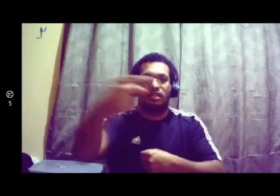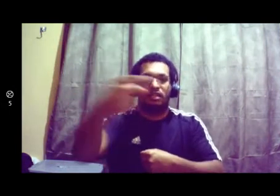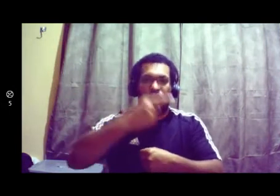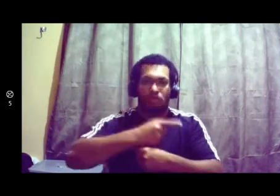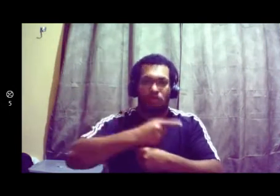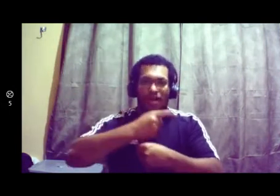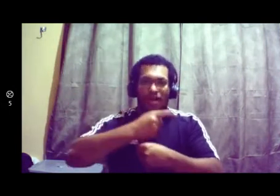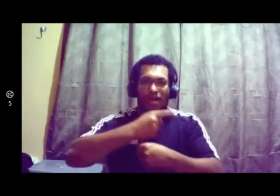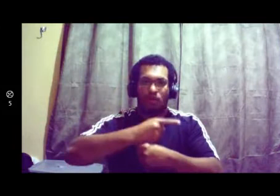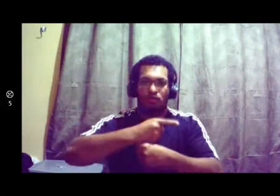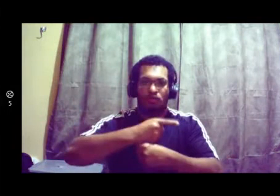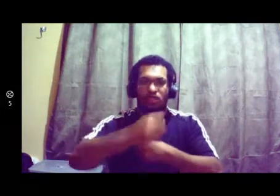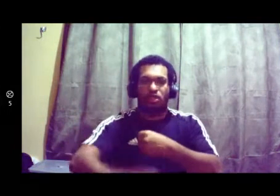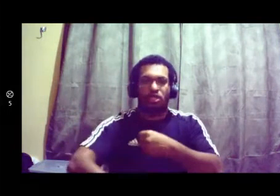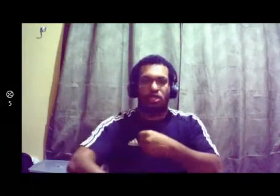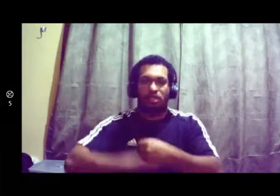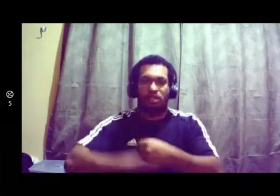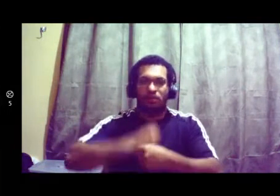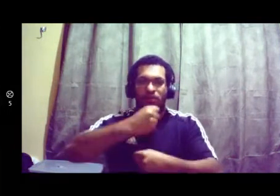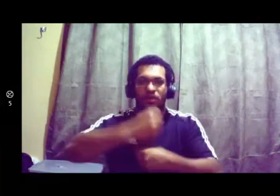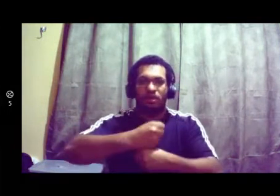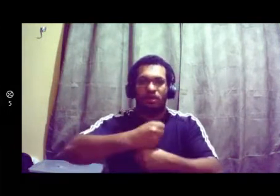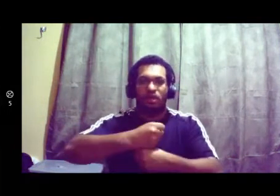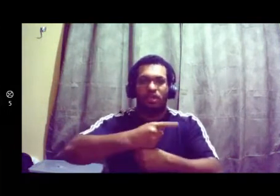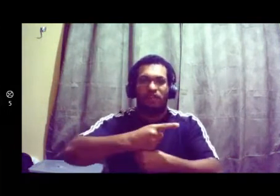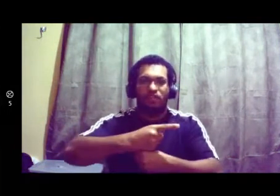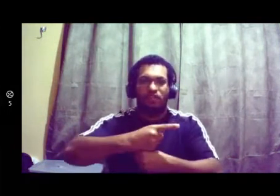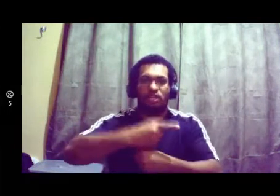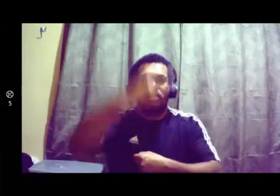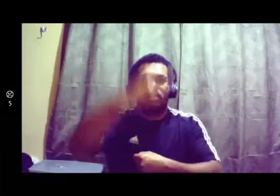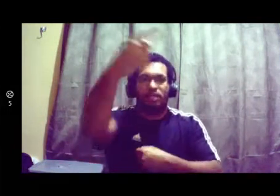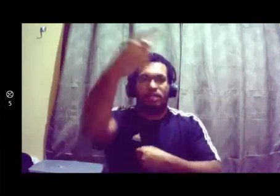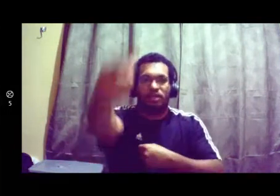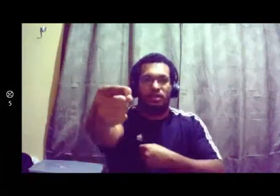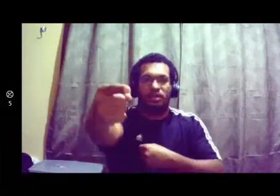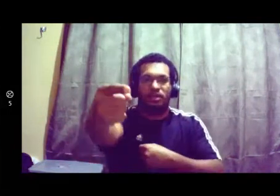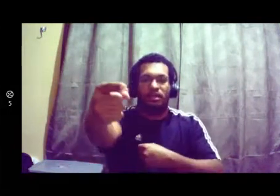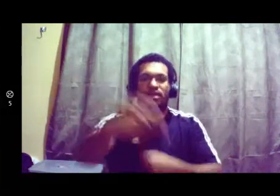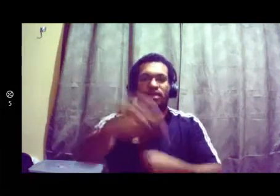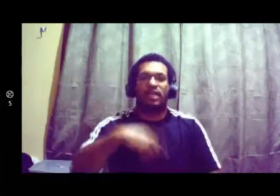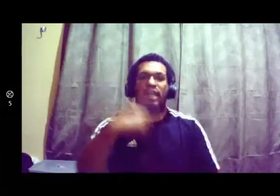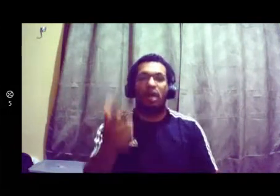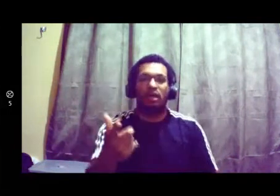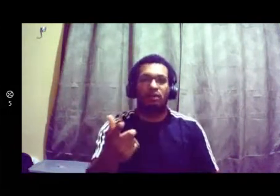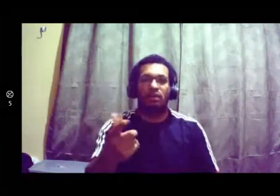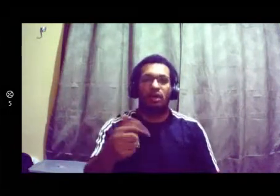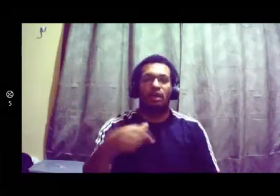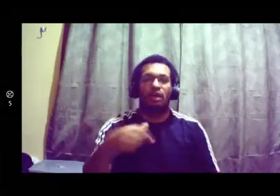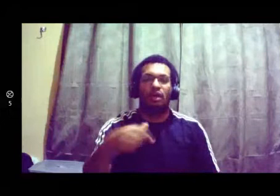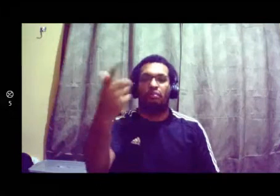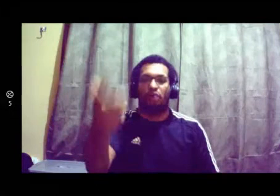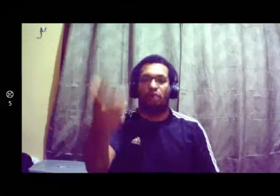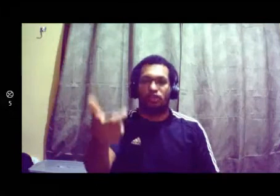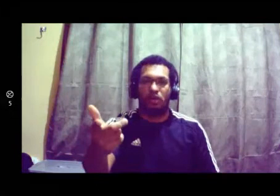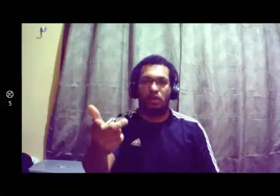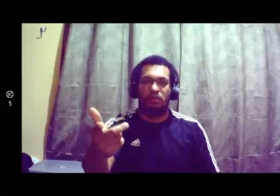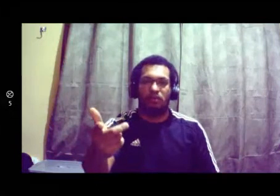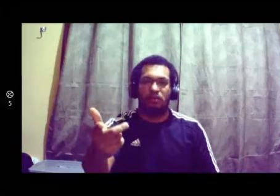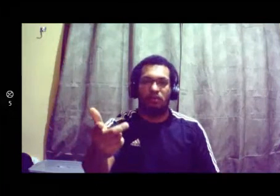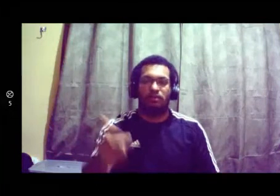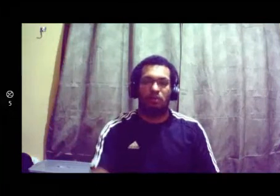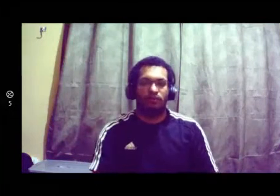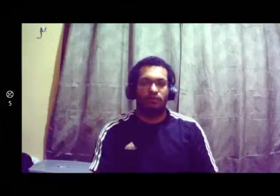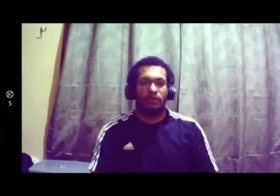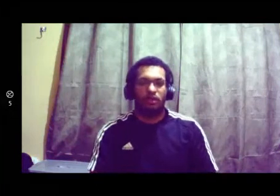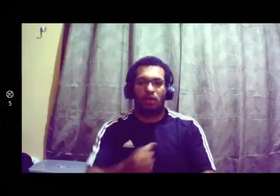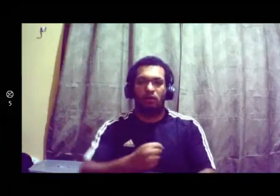daqui, tá onde parou o sinal de ano e faz com o indicador assim. Daqui a um ano, no próximo ano,